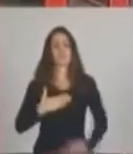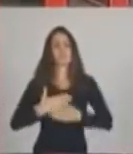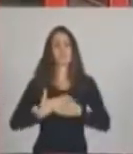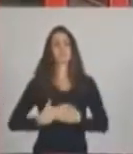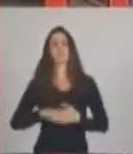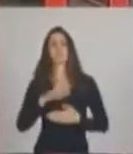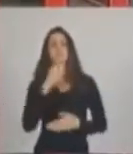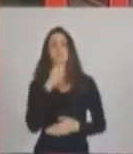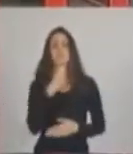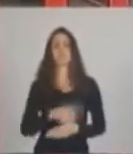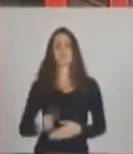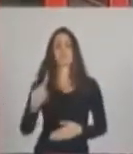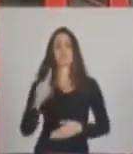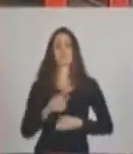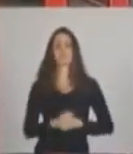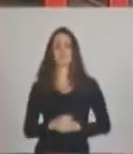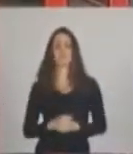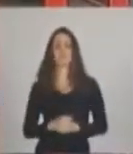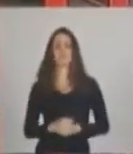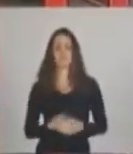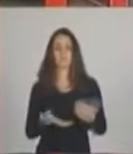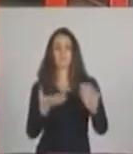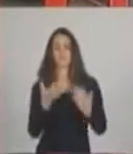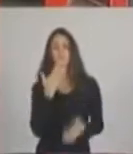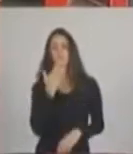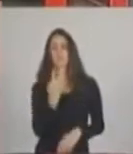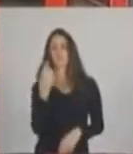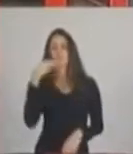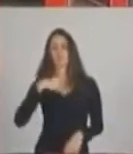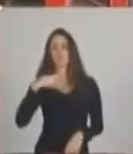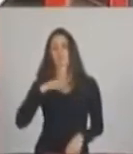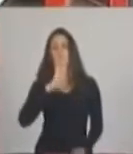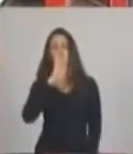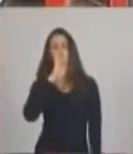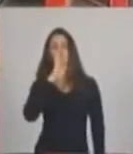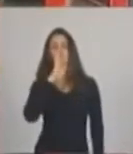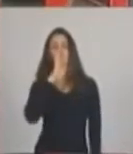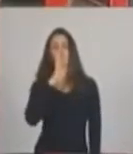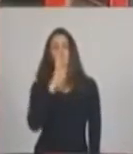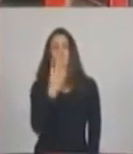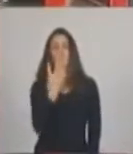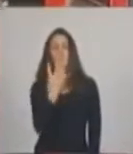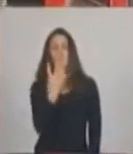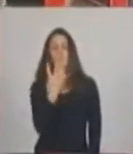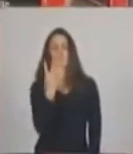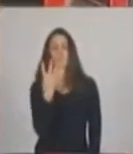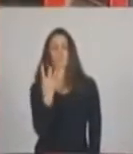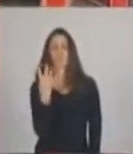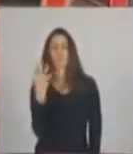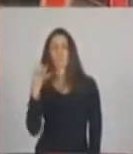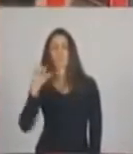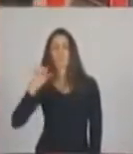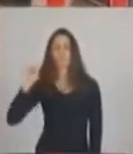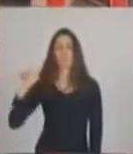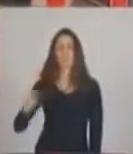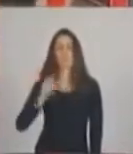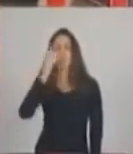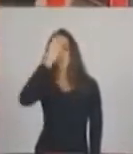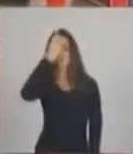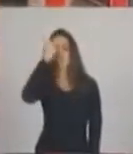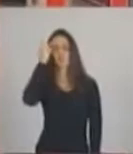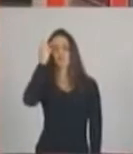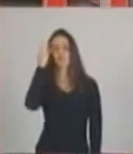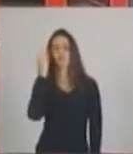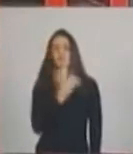uma semana. Eu quero pedir um minuto de silêncio aos mais de 449 mil óbitos que nós